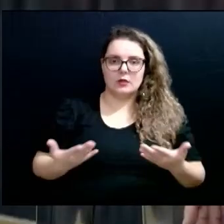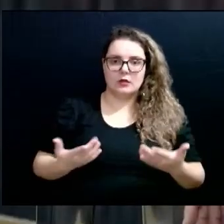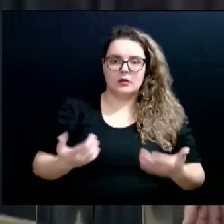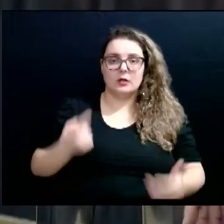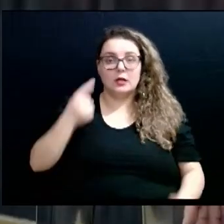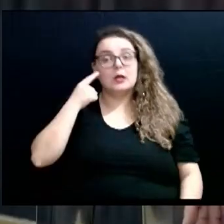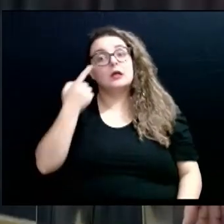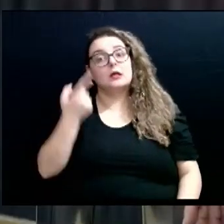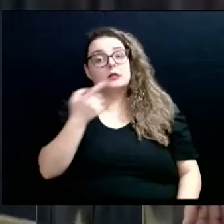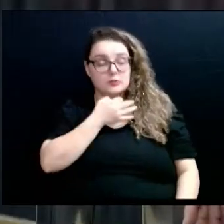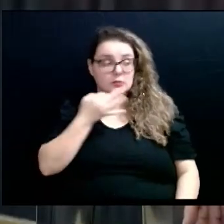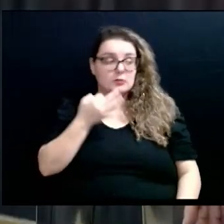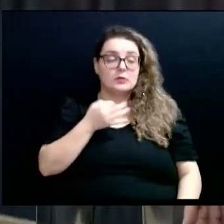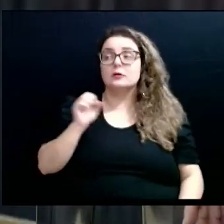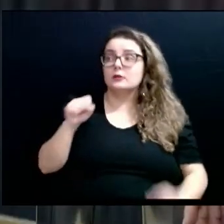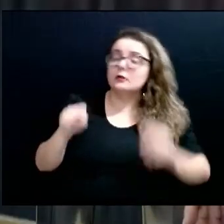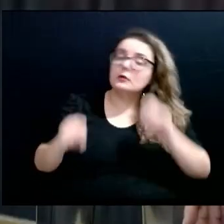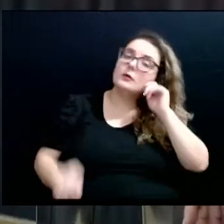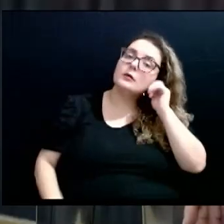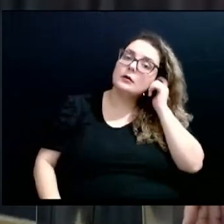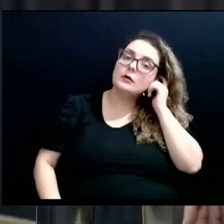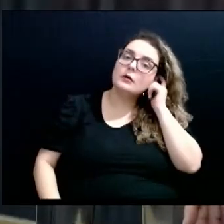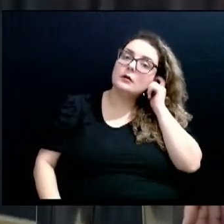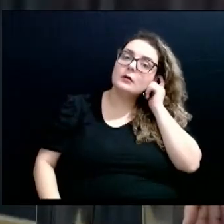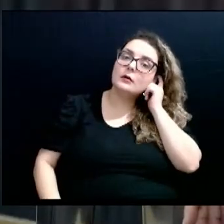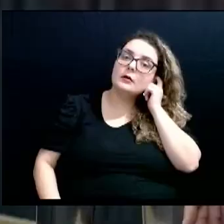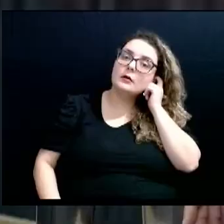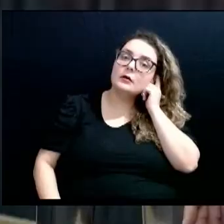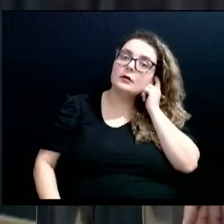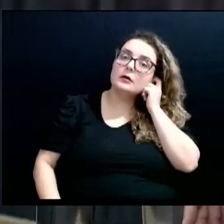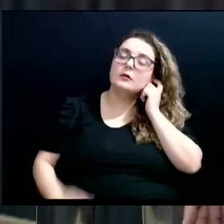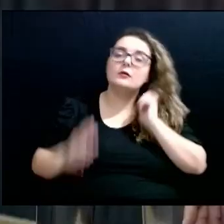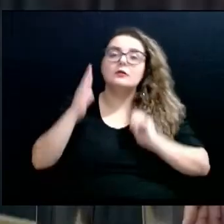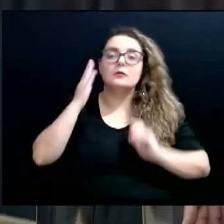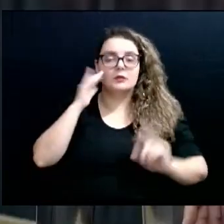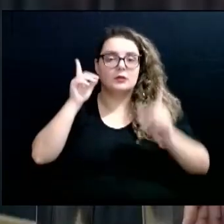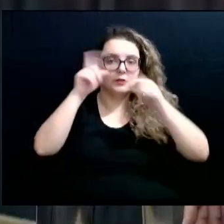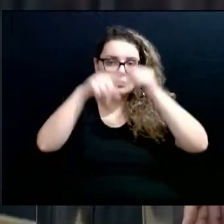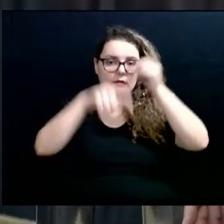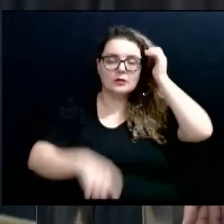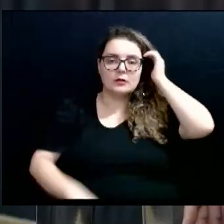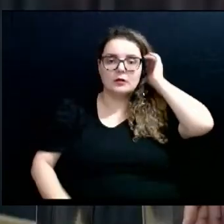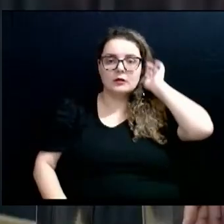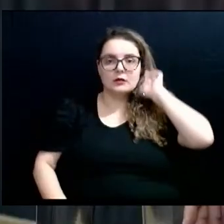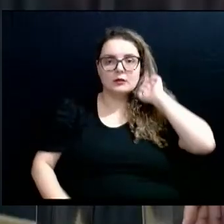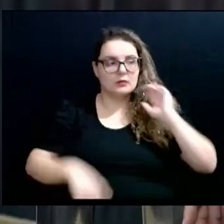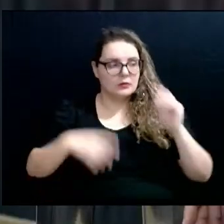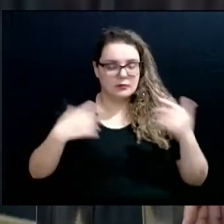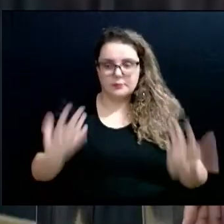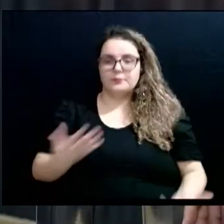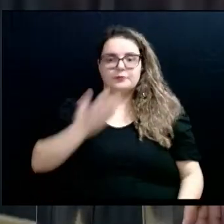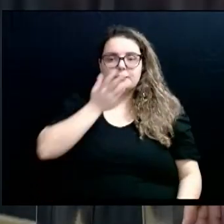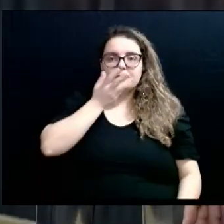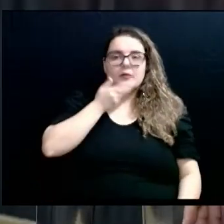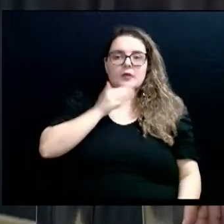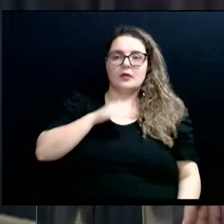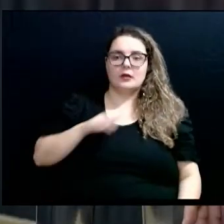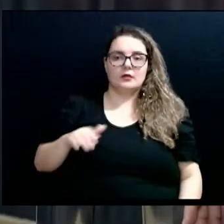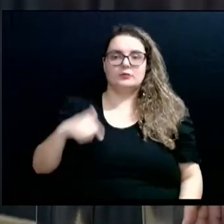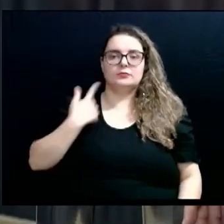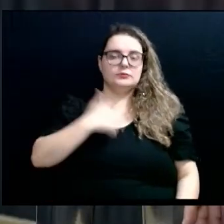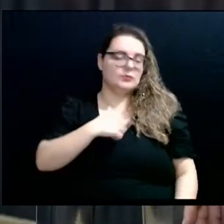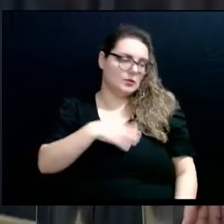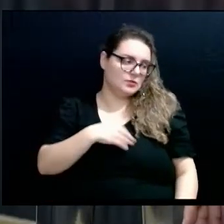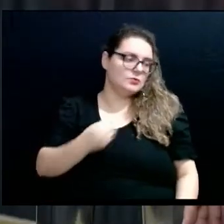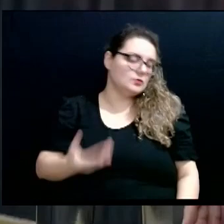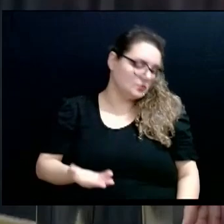né? Eu sei que é difícil, ainda mais quando se trata ali, né, das crianças, dos nossos filhos, é o nosso bem